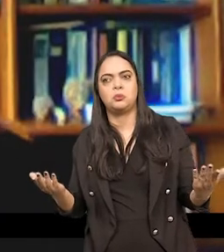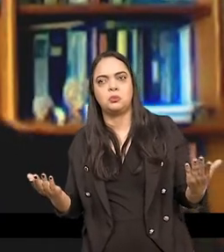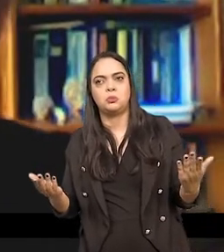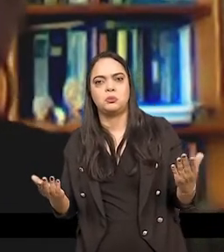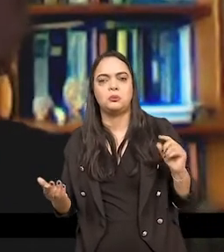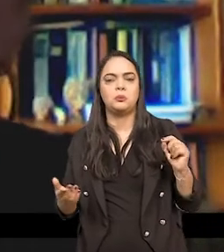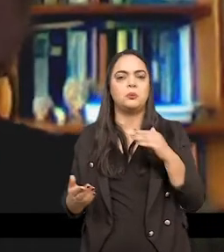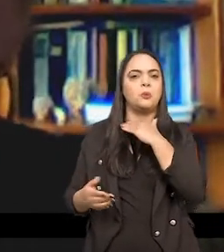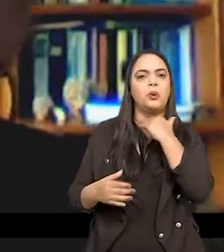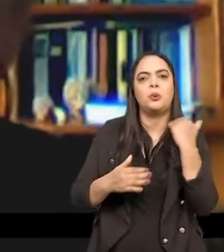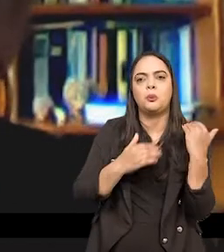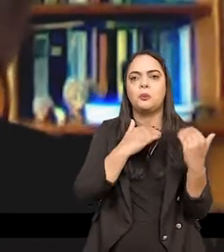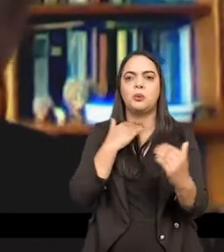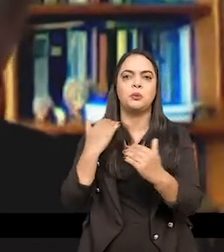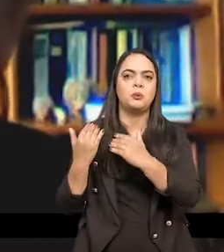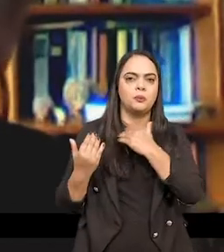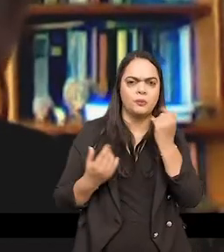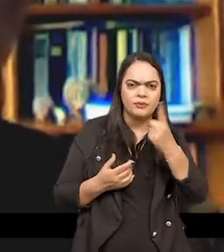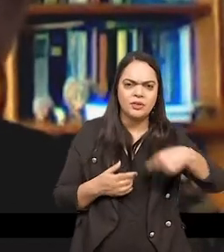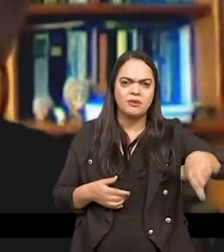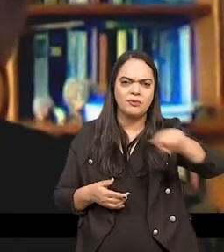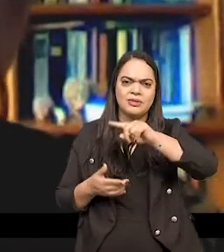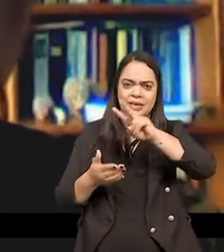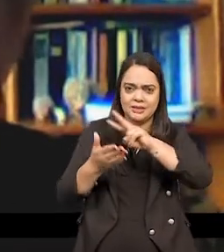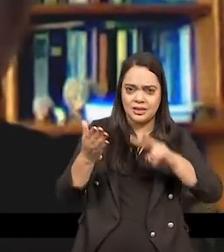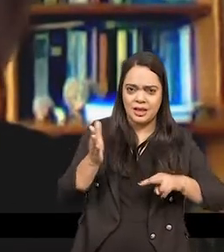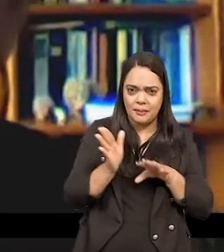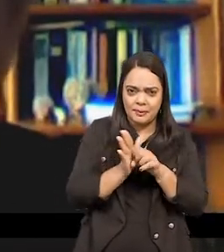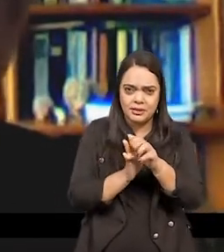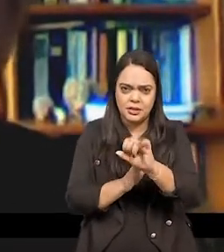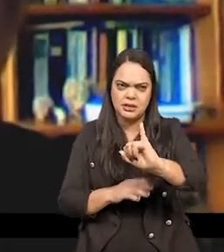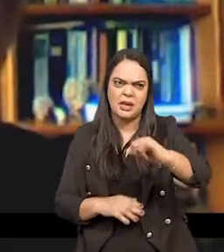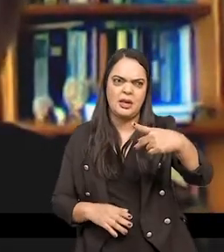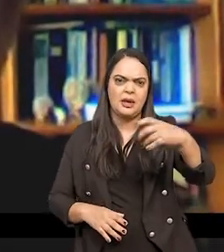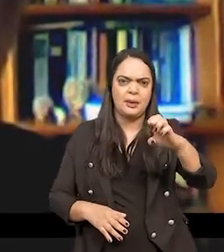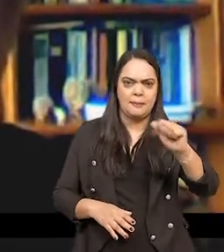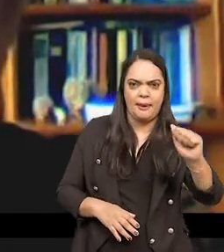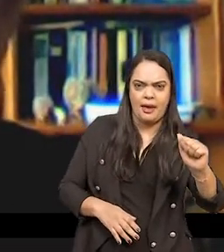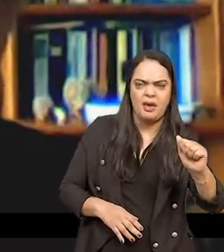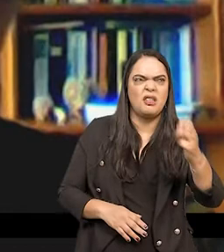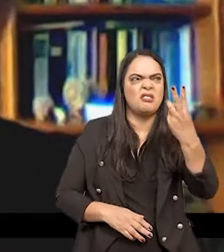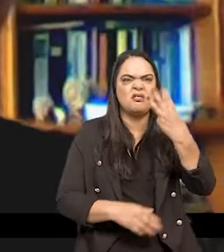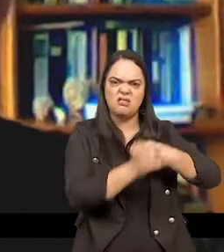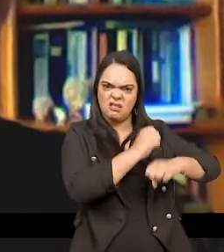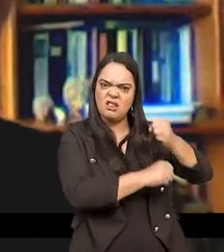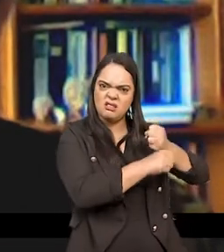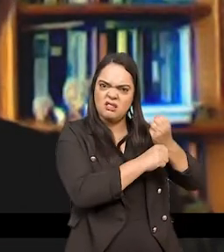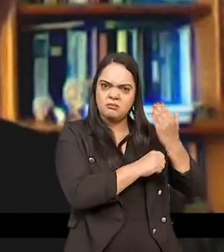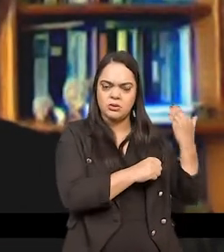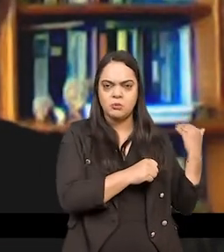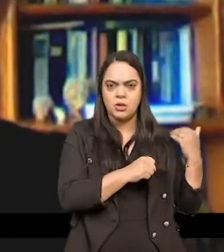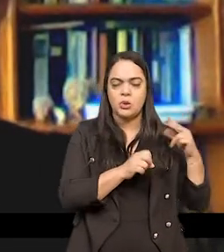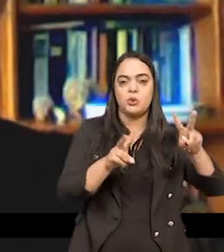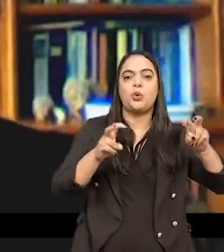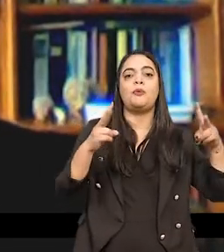vocês leram aquela pesquisa do IPEA, faz uns 3 anos, uma pesquisa contra a mulher, onde